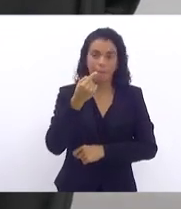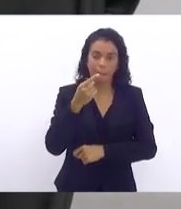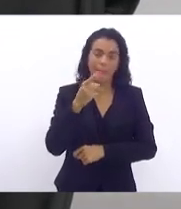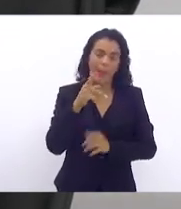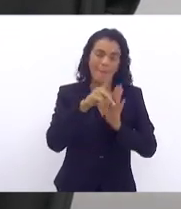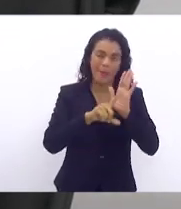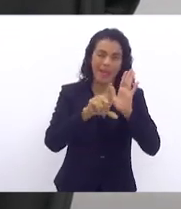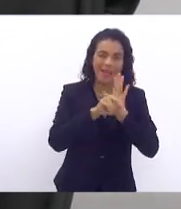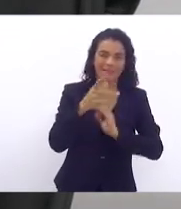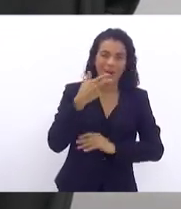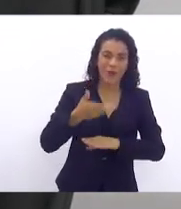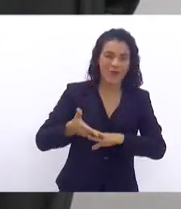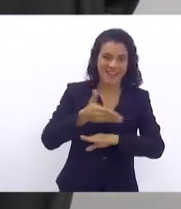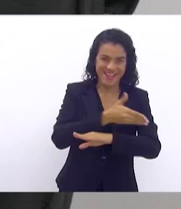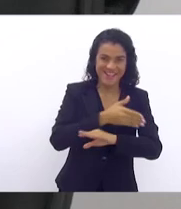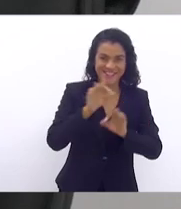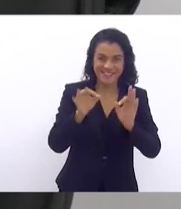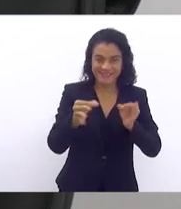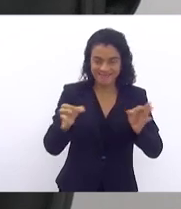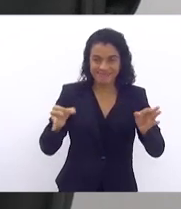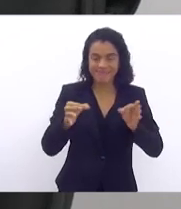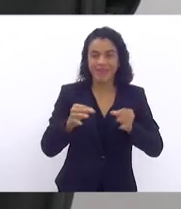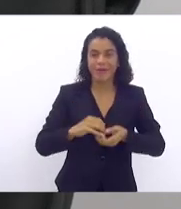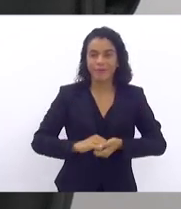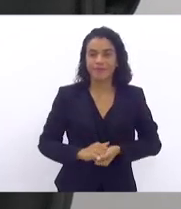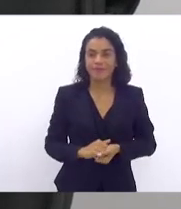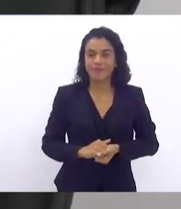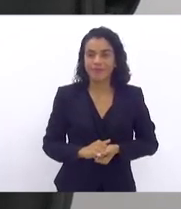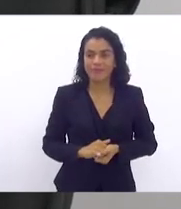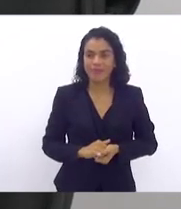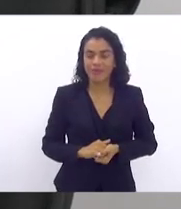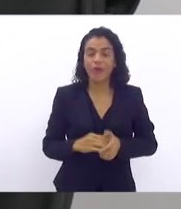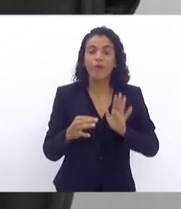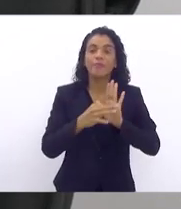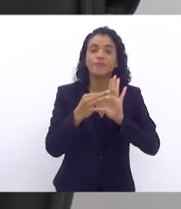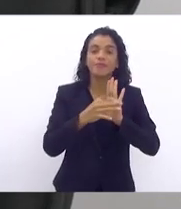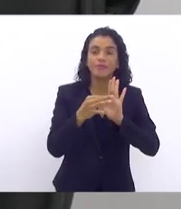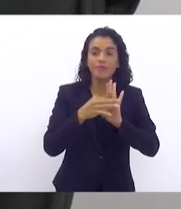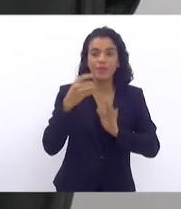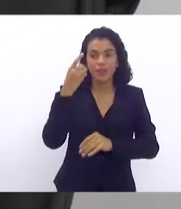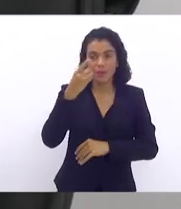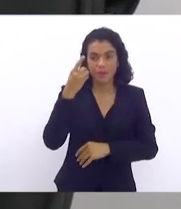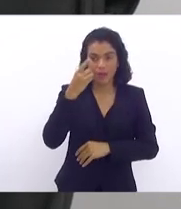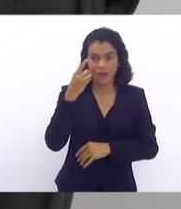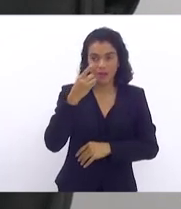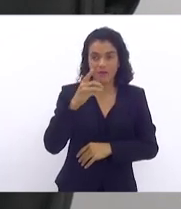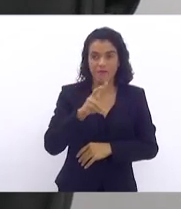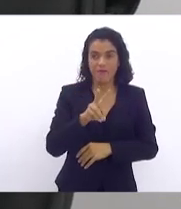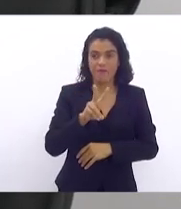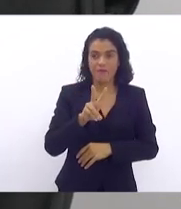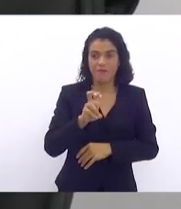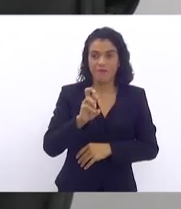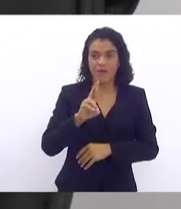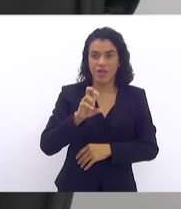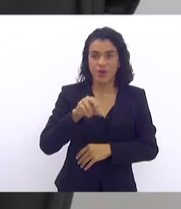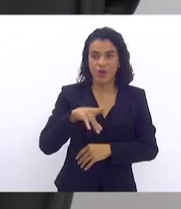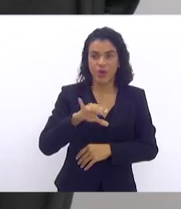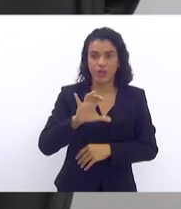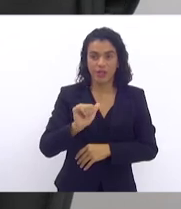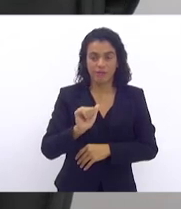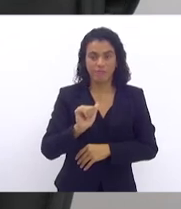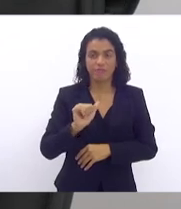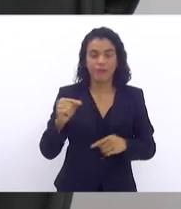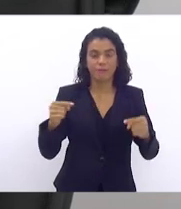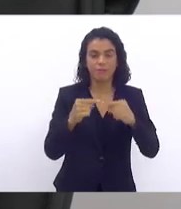PL que a gente mencionou anteriormente. O parecer da deputada Verônica Lima é pela constitucionalidade. Para